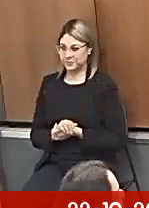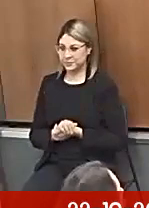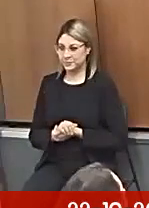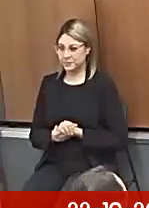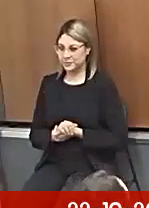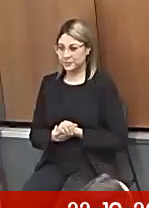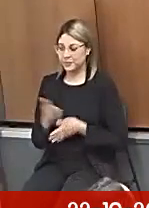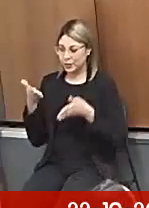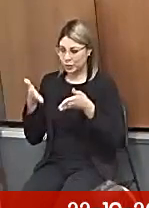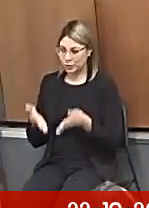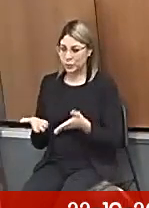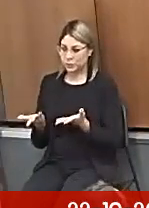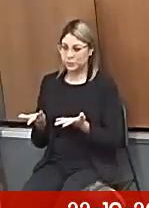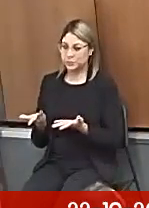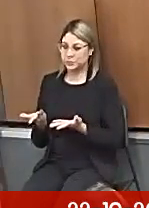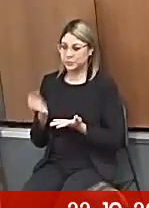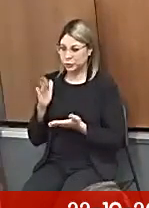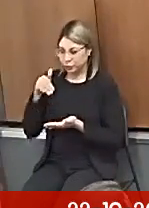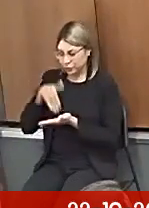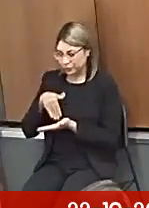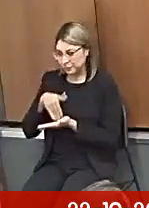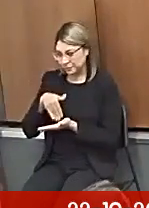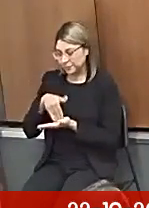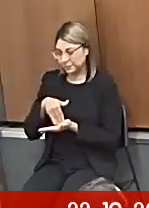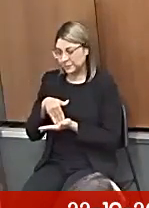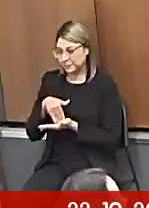E chegou aí já no final.